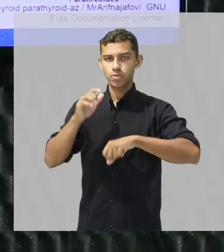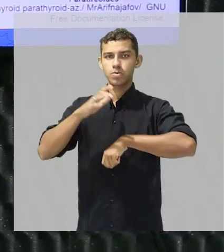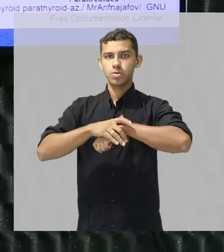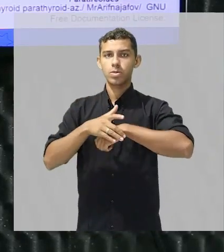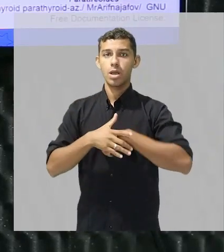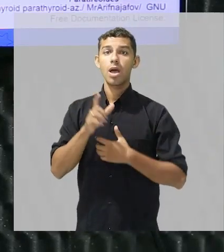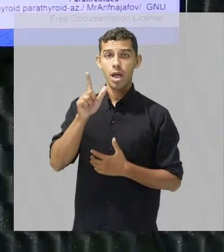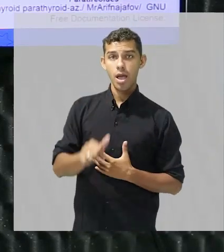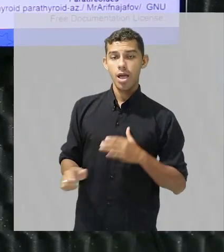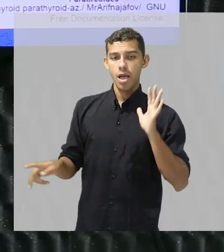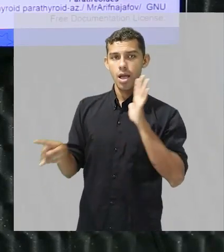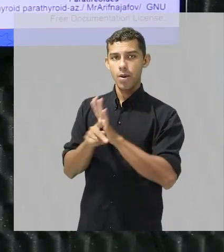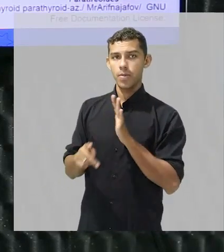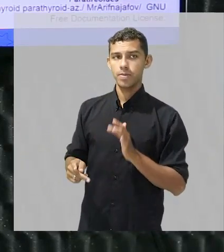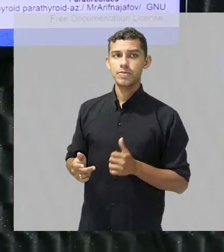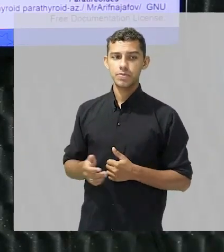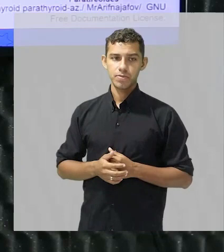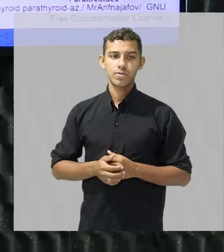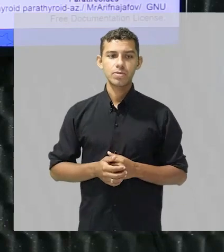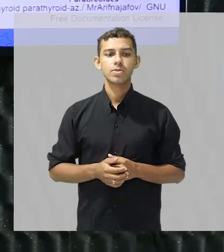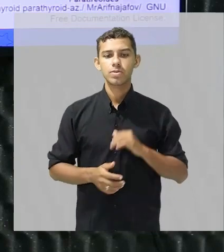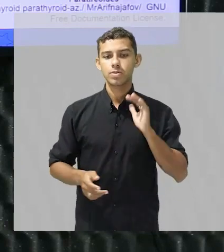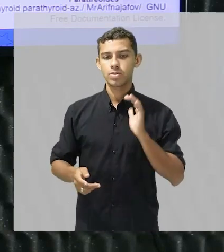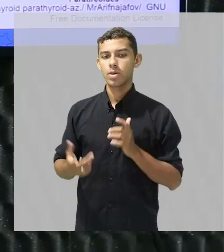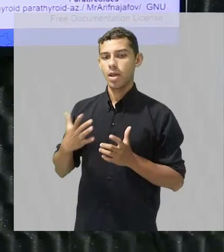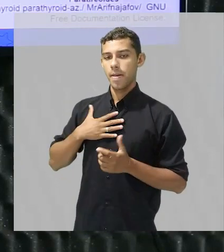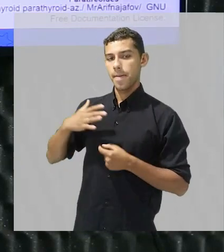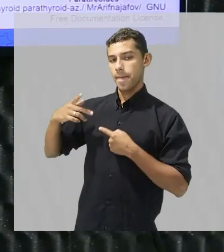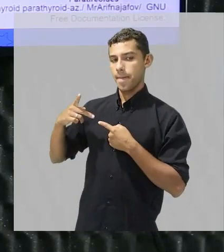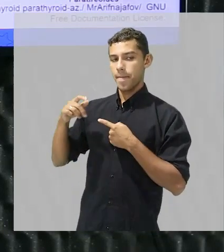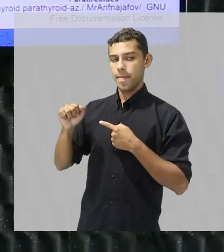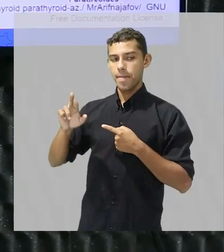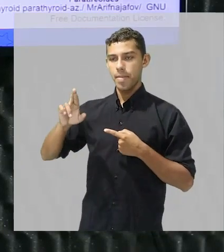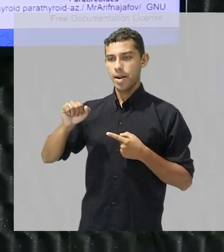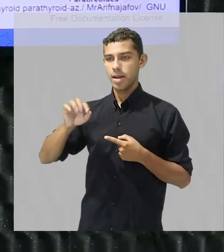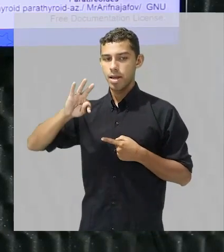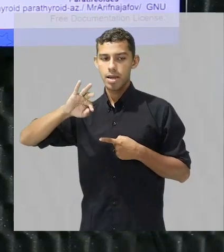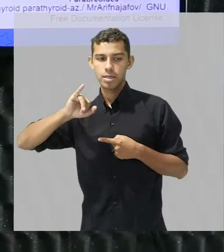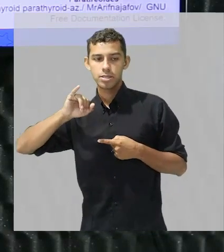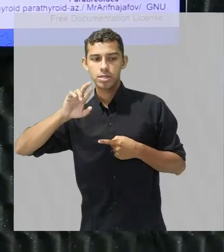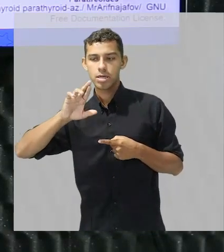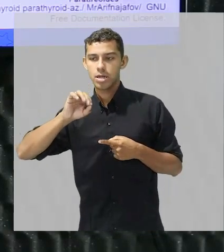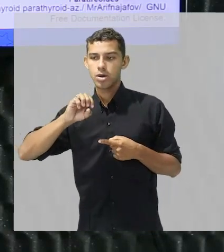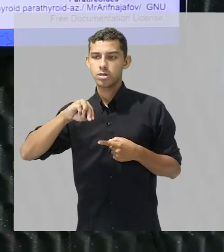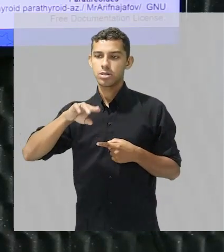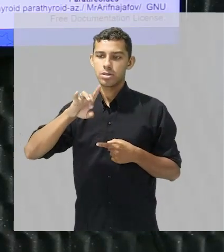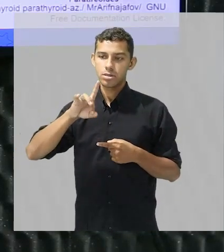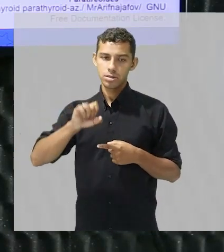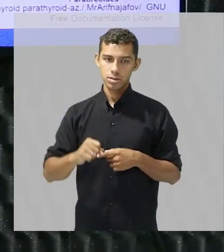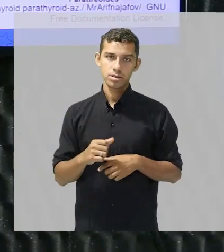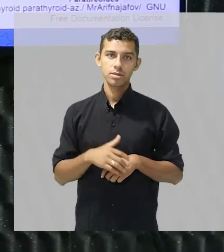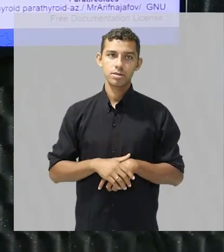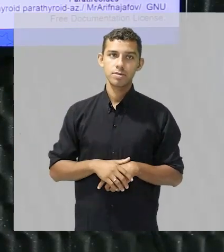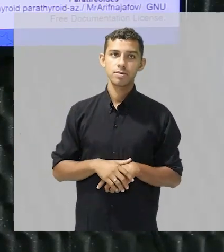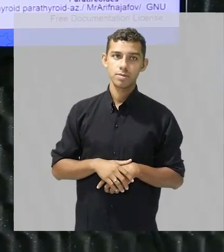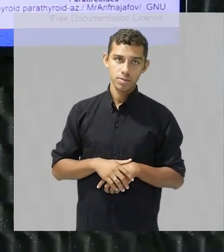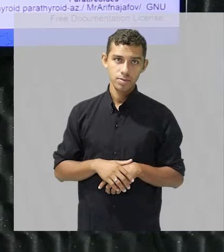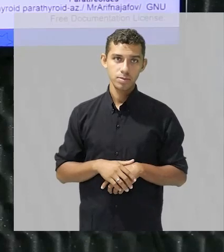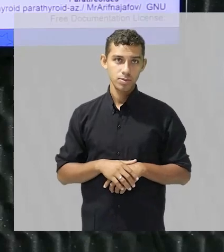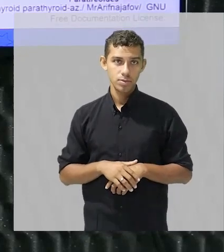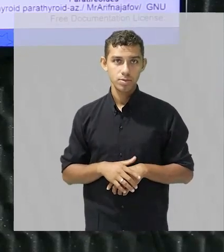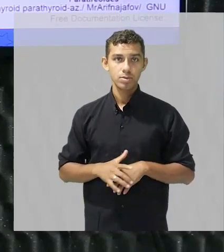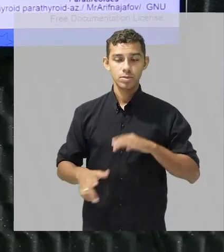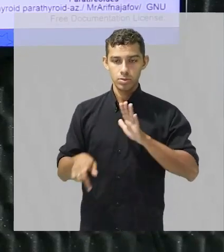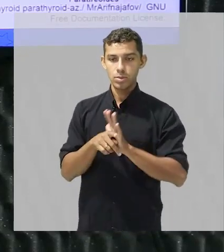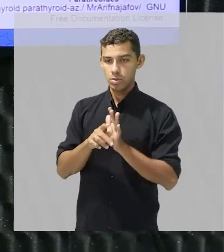o hormônio, o paratormônio, que é produzido pela paratireoide, tá? Então, o paratormônio e a calcitonina